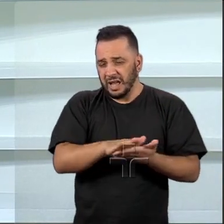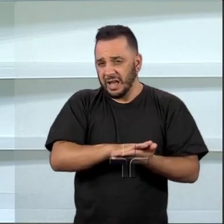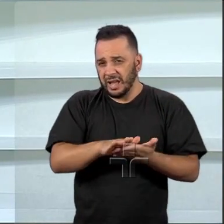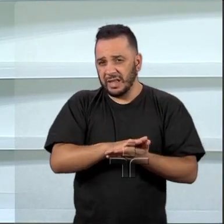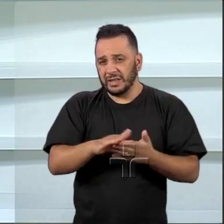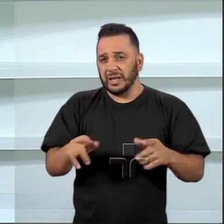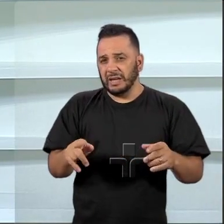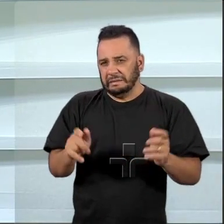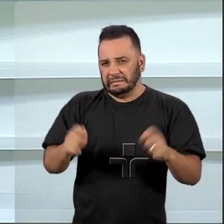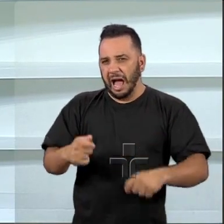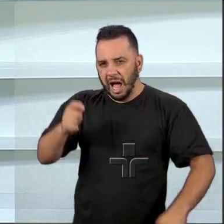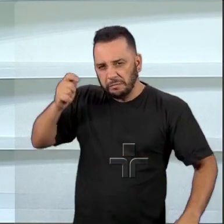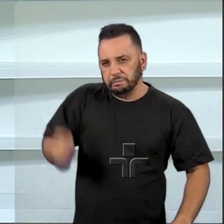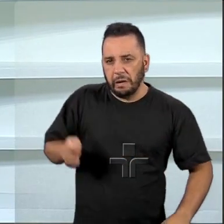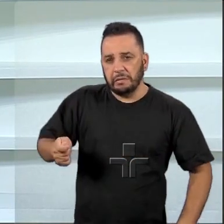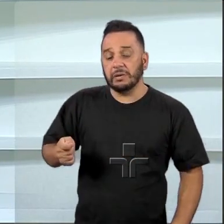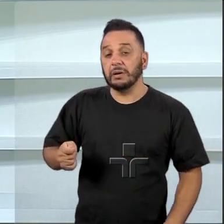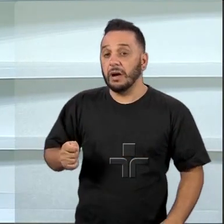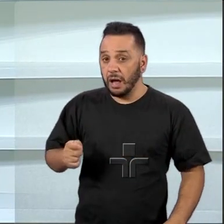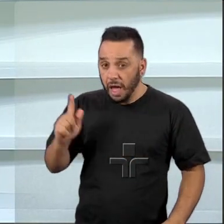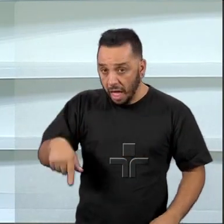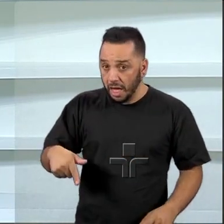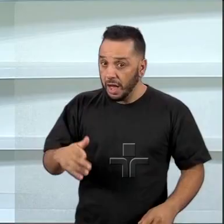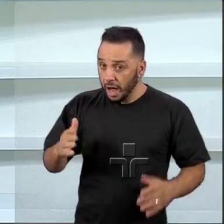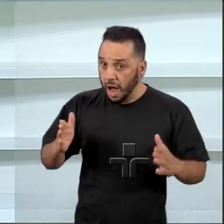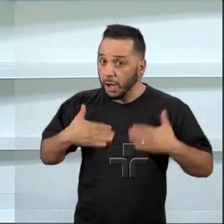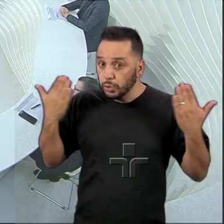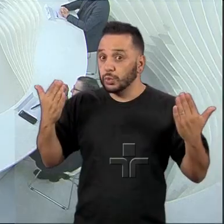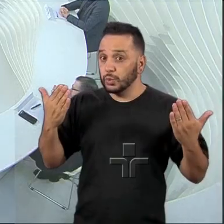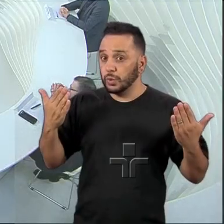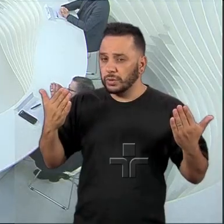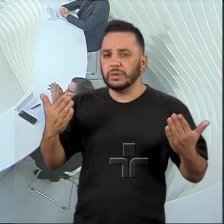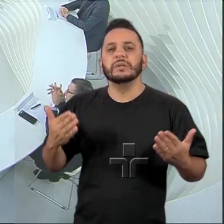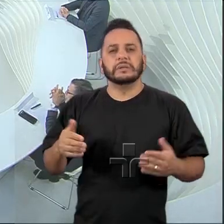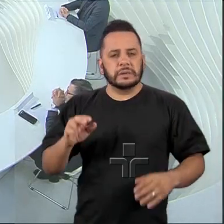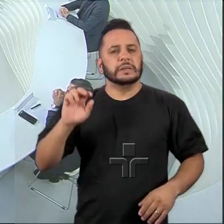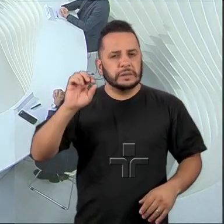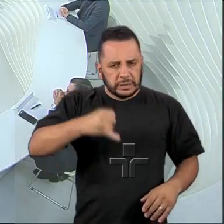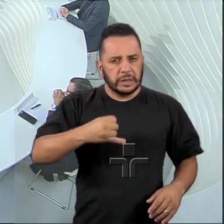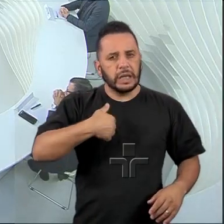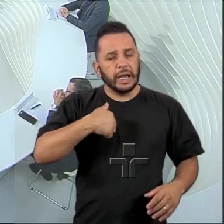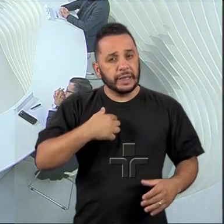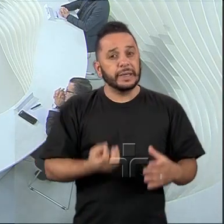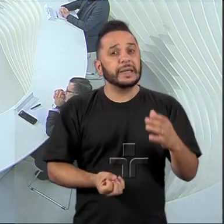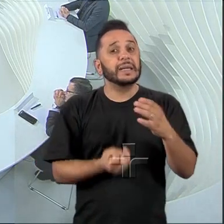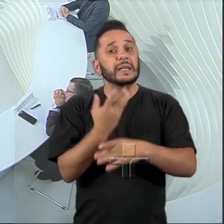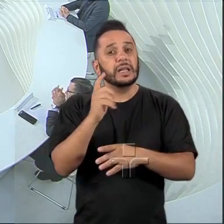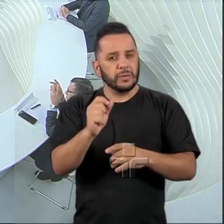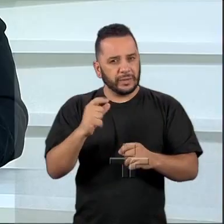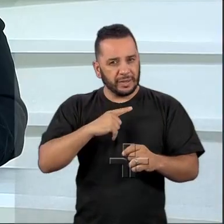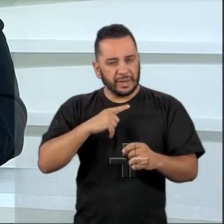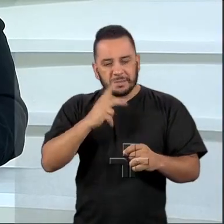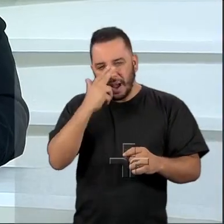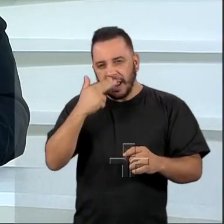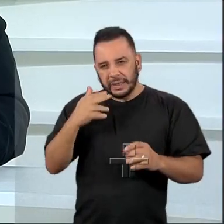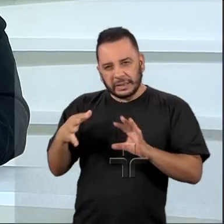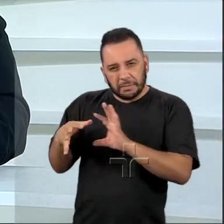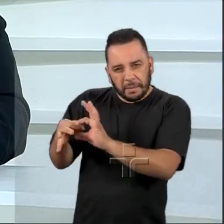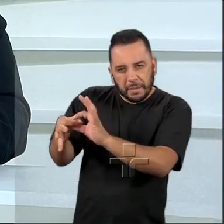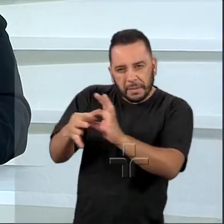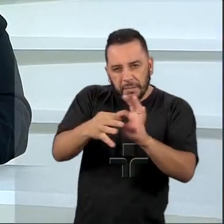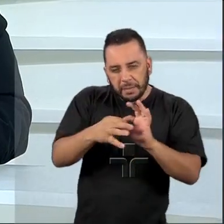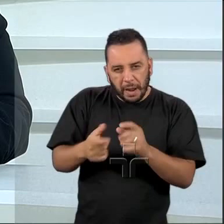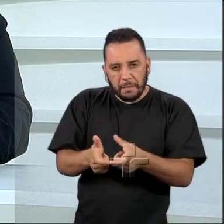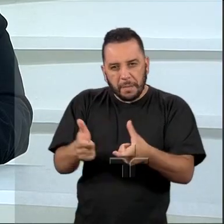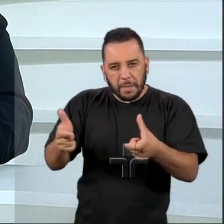autoritárias. Isso é outra coisa assustadora também, não? E que está gerando uma rede, né? Exato, A gente exato. tem, se não me engano, agora